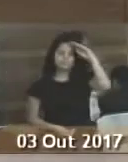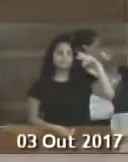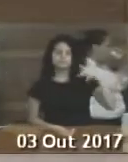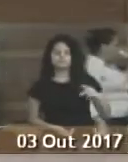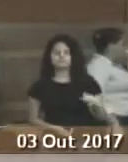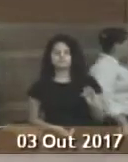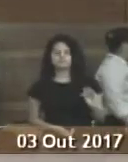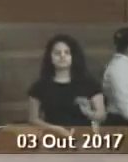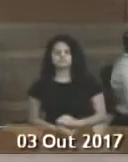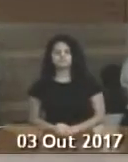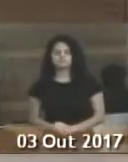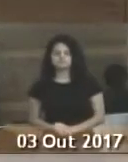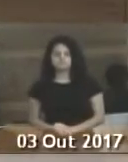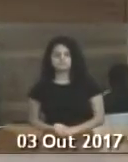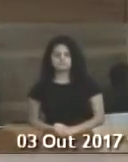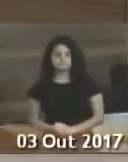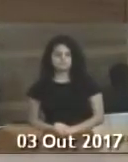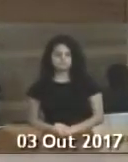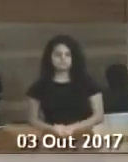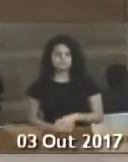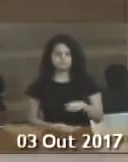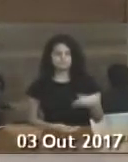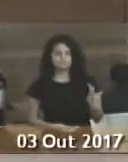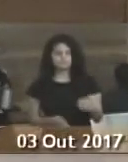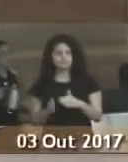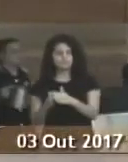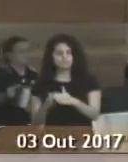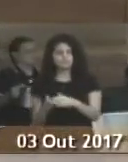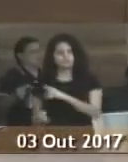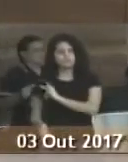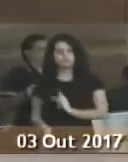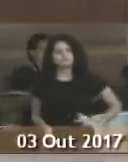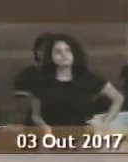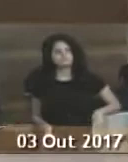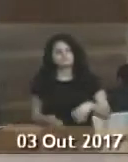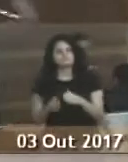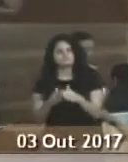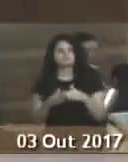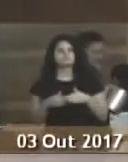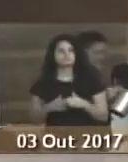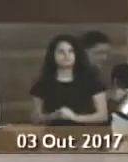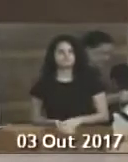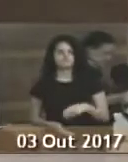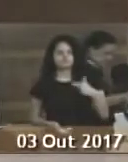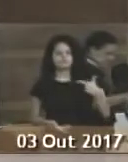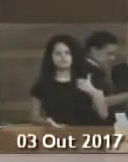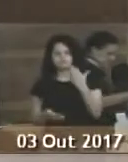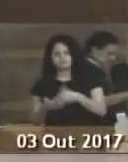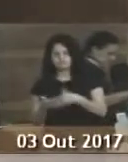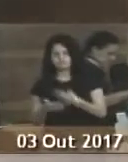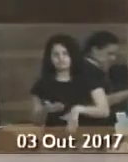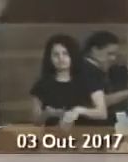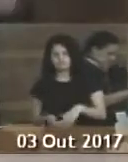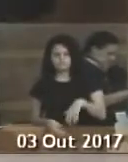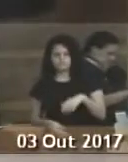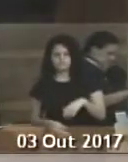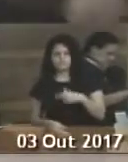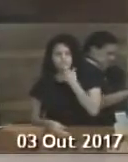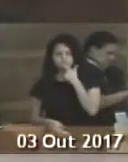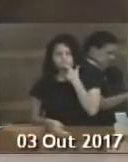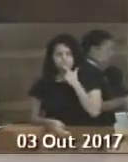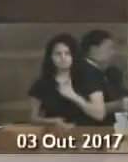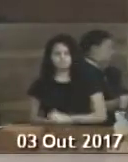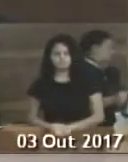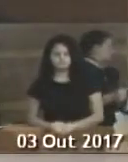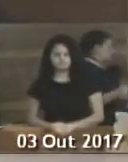o Sargento Timóteo. Em seguida, o senhor presidente solicitou ao segundo secretário, vereador Jedi,